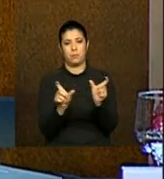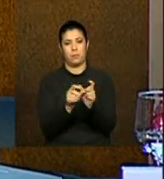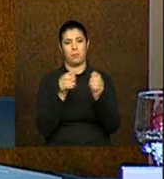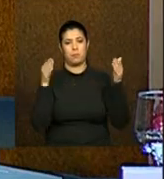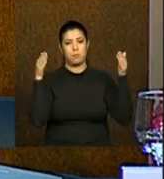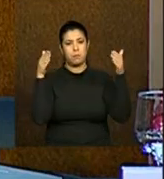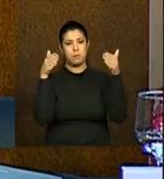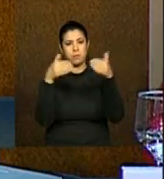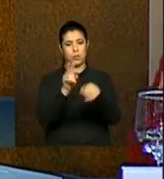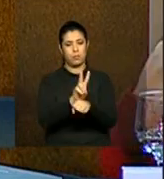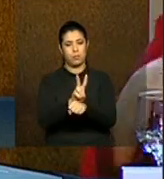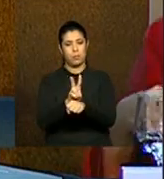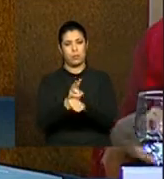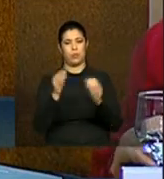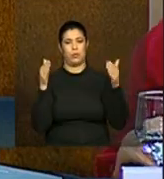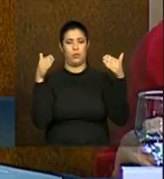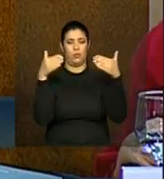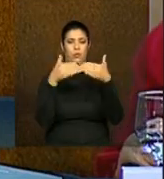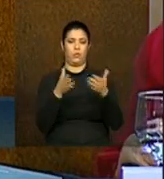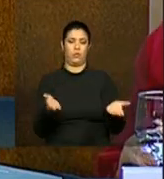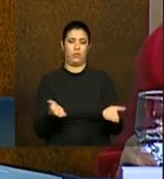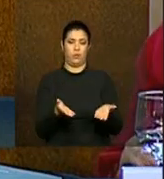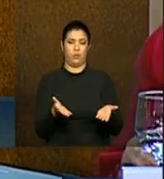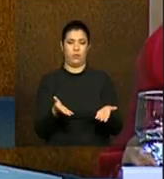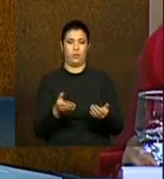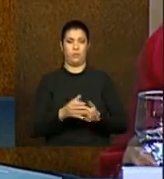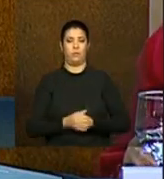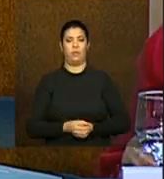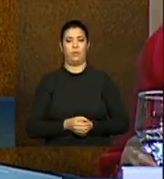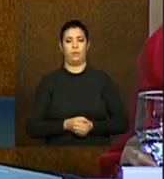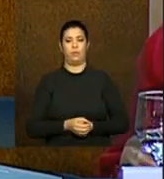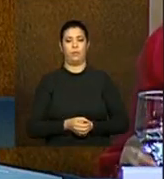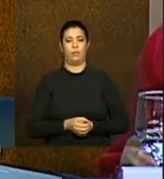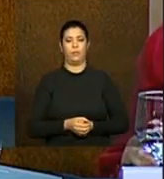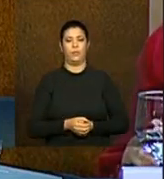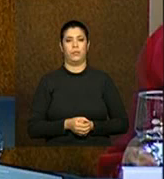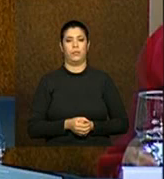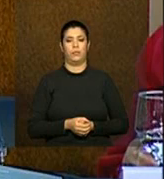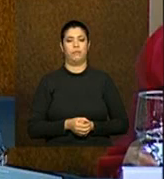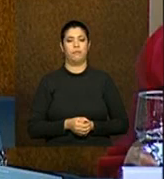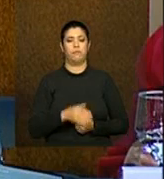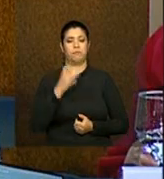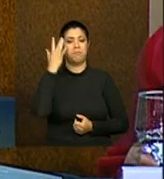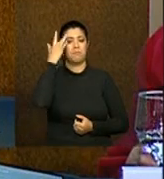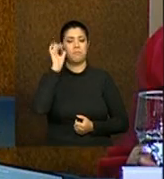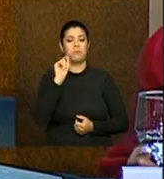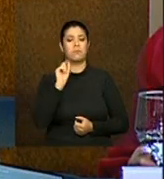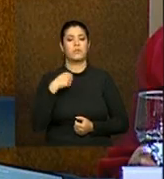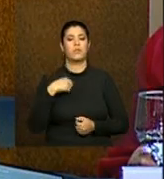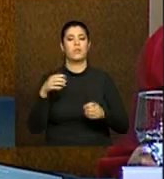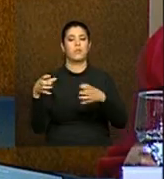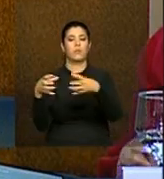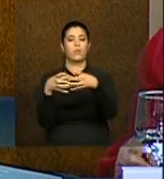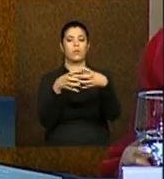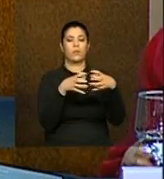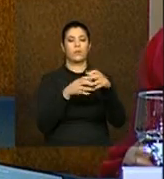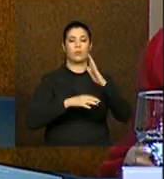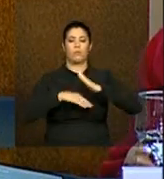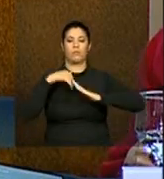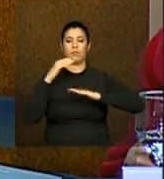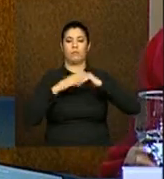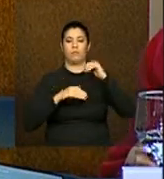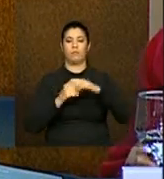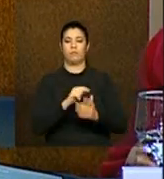monitoradas nesse fórum aqui. Eh, não é à toa, quer dizer, o conjunto de ações